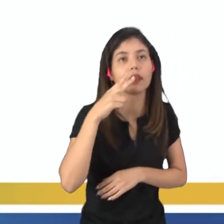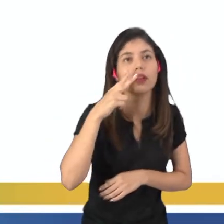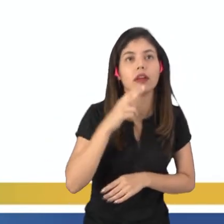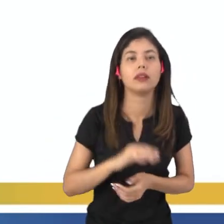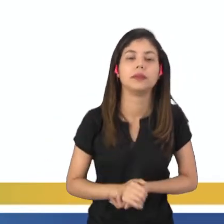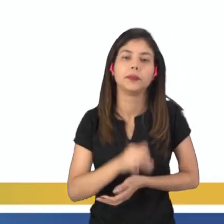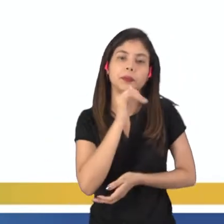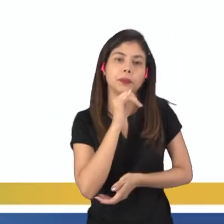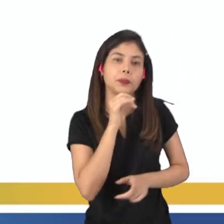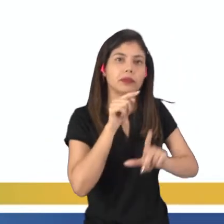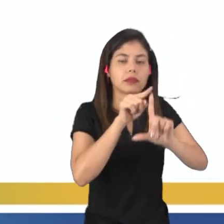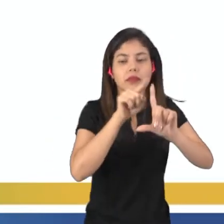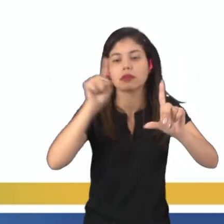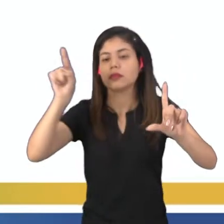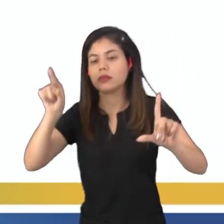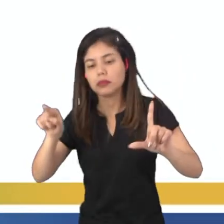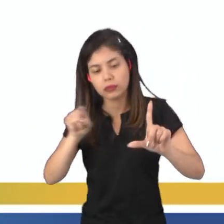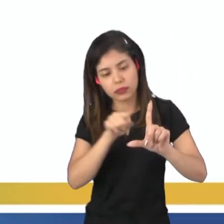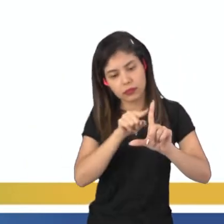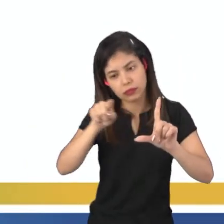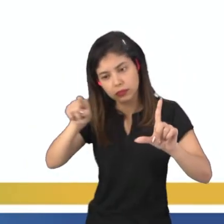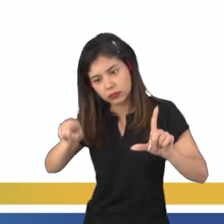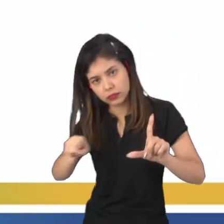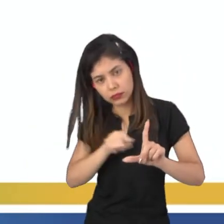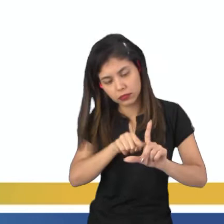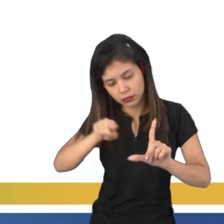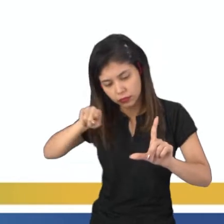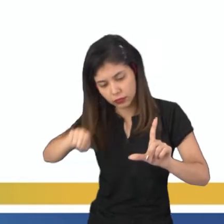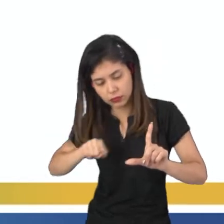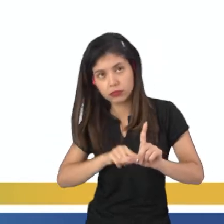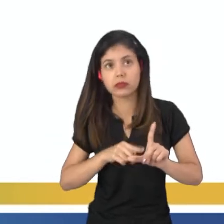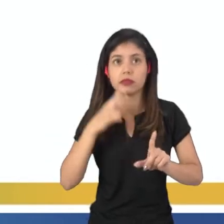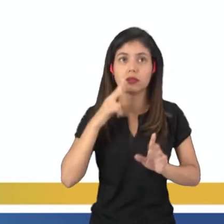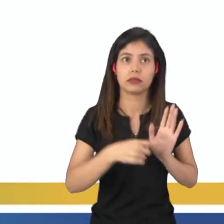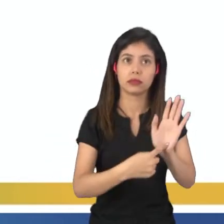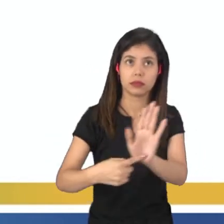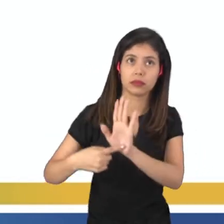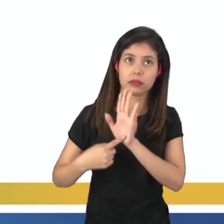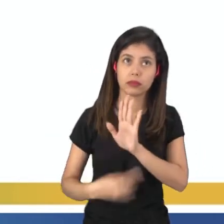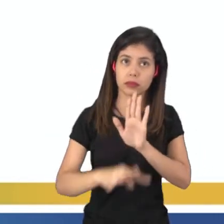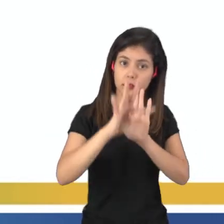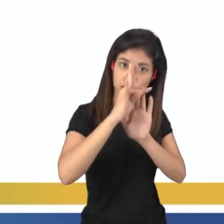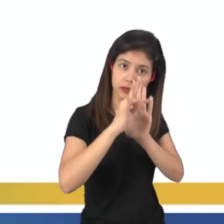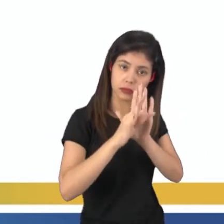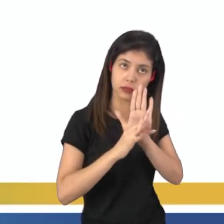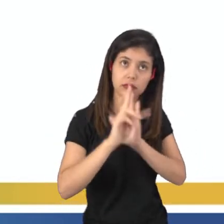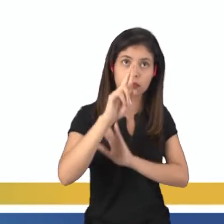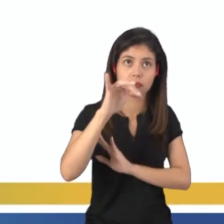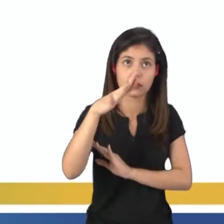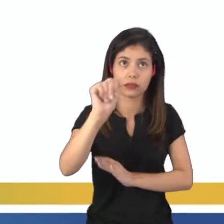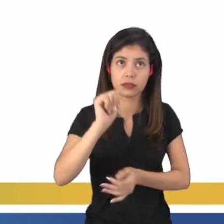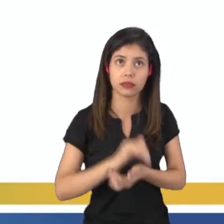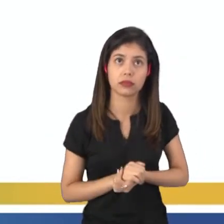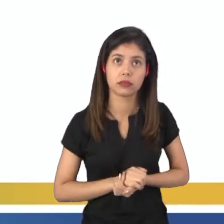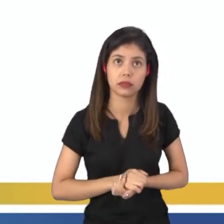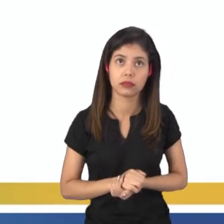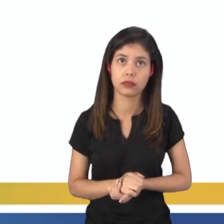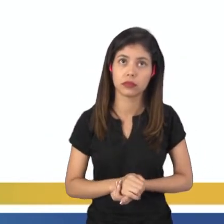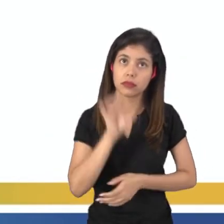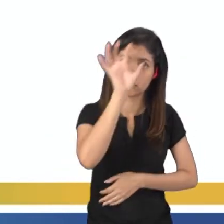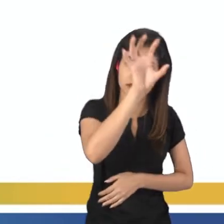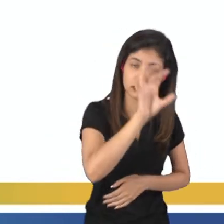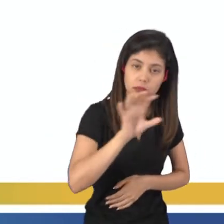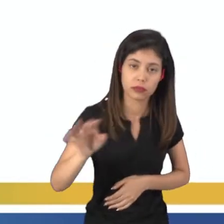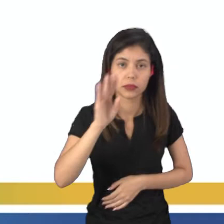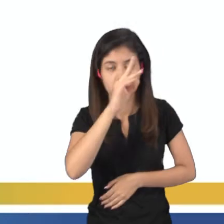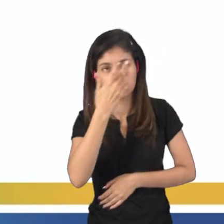aí um exemplozinho de gráfico em barras, né? Esse gráfico está mostrando aí as taxas de mortalidade infantil por região